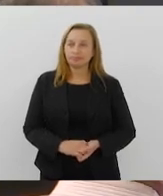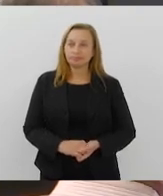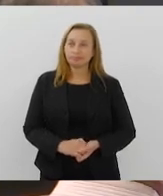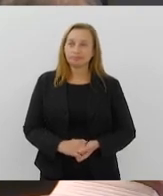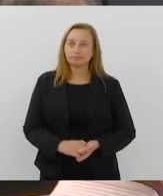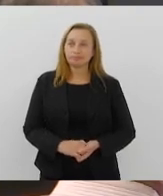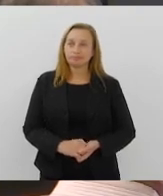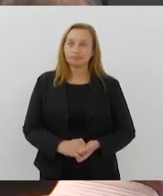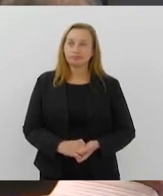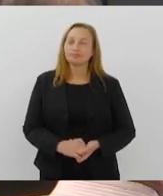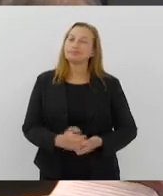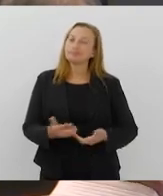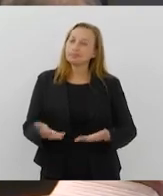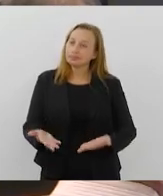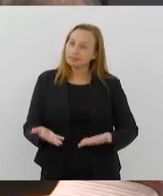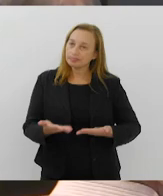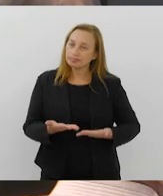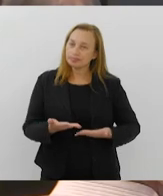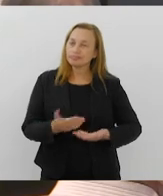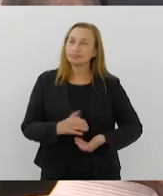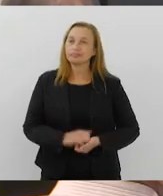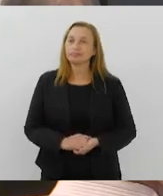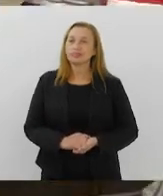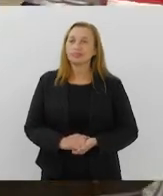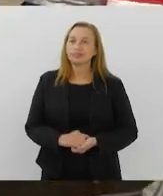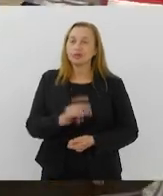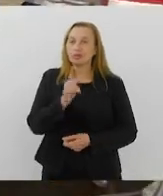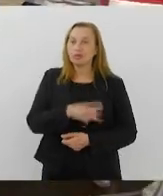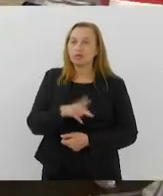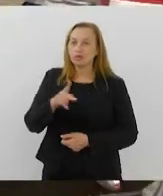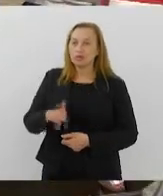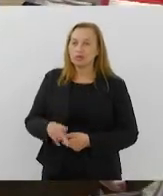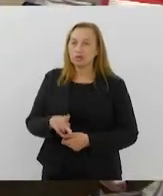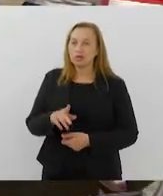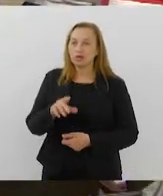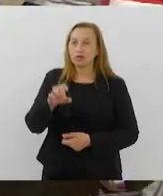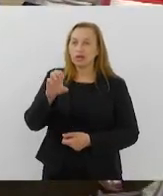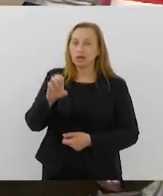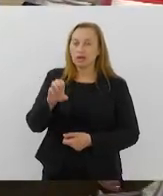mandar. Próxima agraciada, a mestra Elvira Ferreira Moreno.